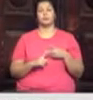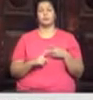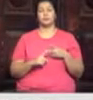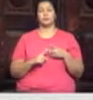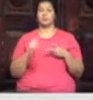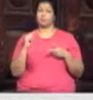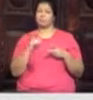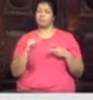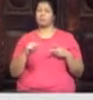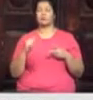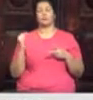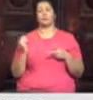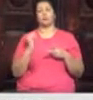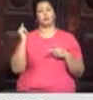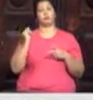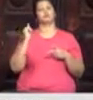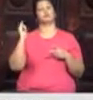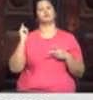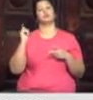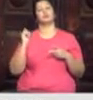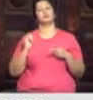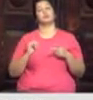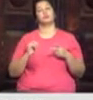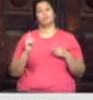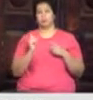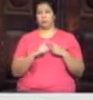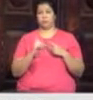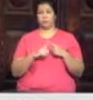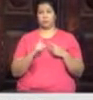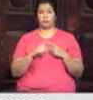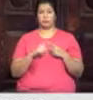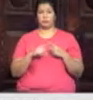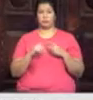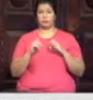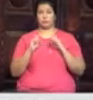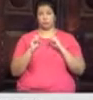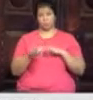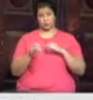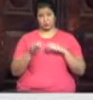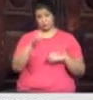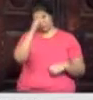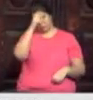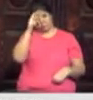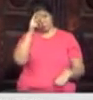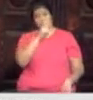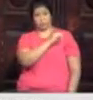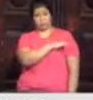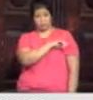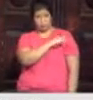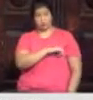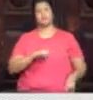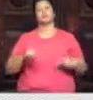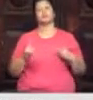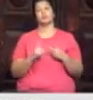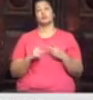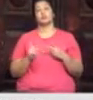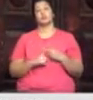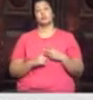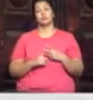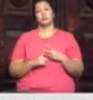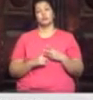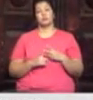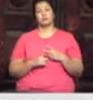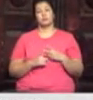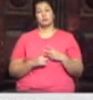duas questões muito importantes, no primeiro caso, para a educação pública do Rio de Janeiro, e no segundo caso,